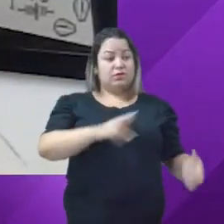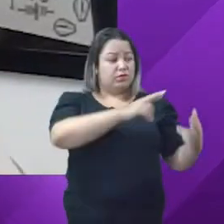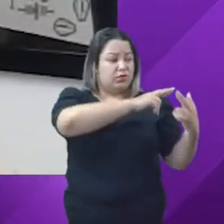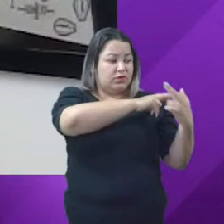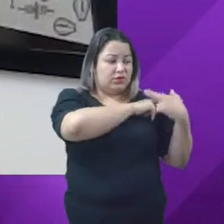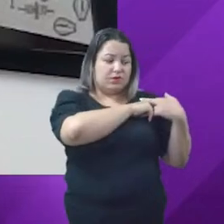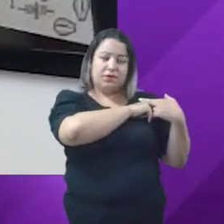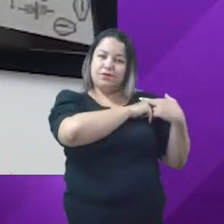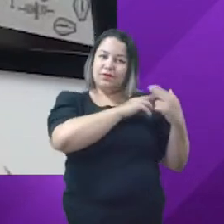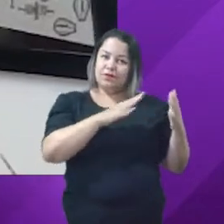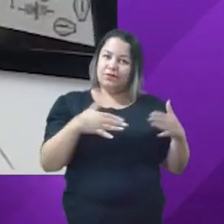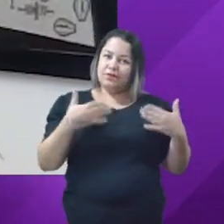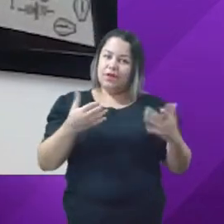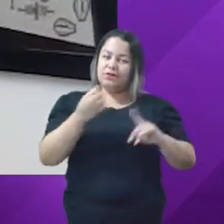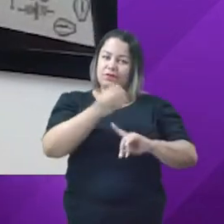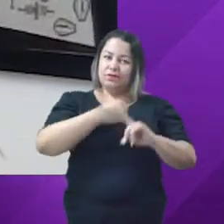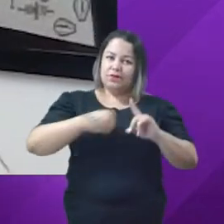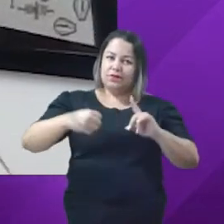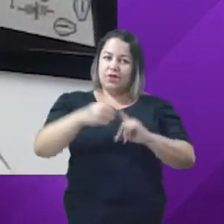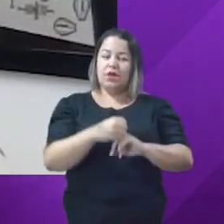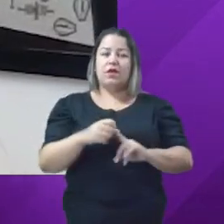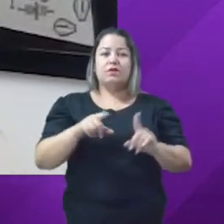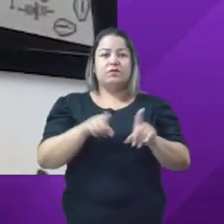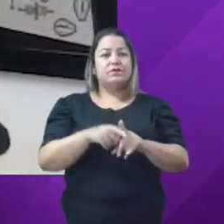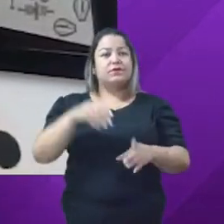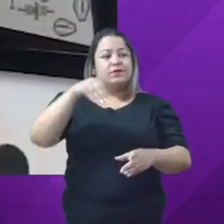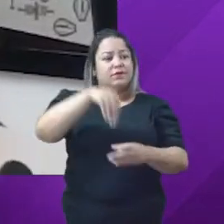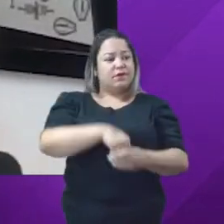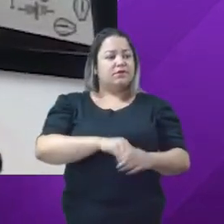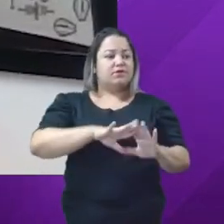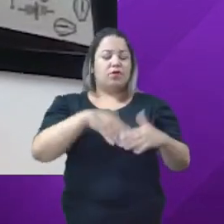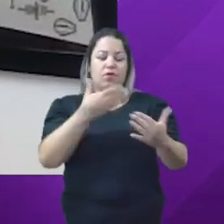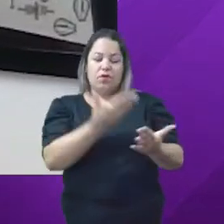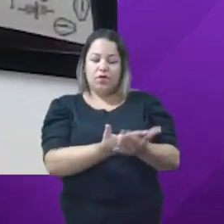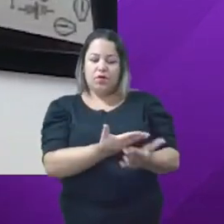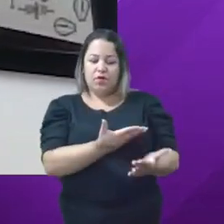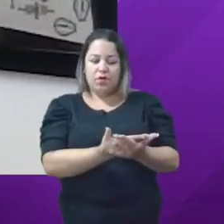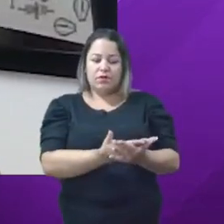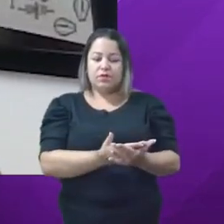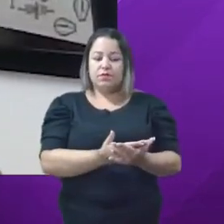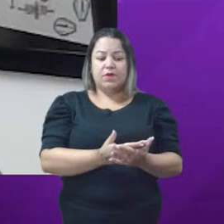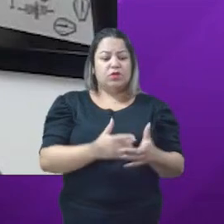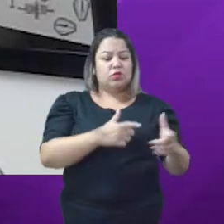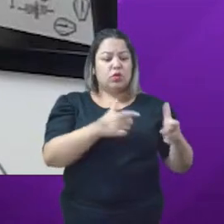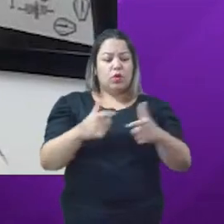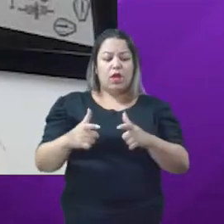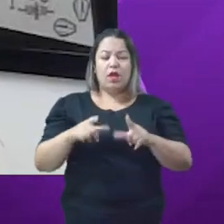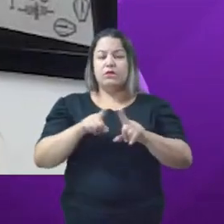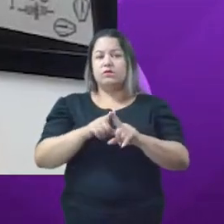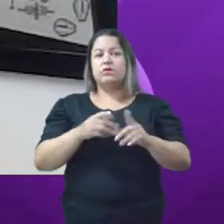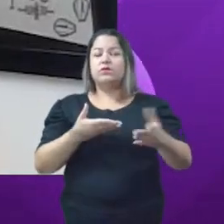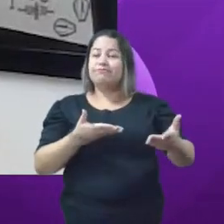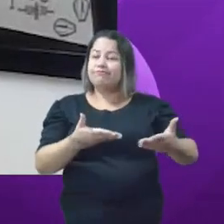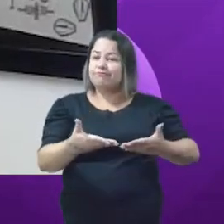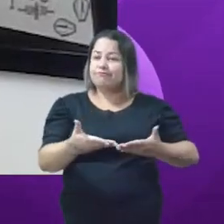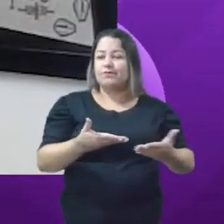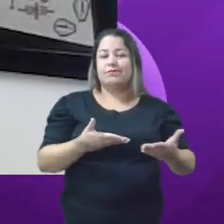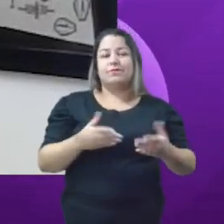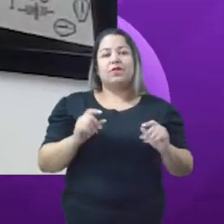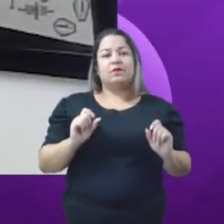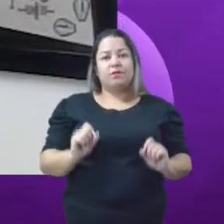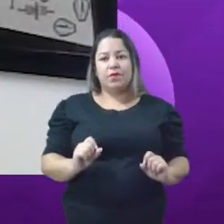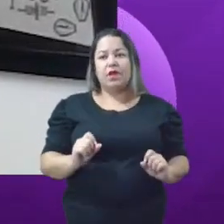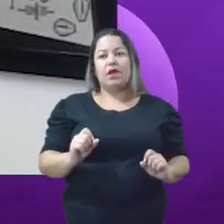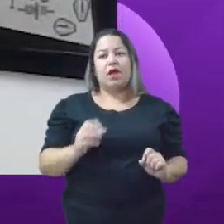responsabilidade de toda uma sociedade, seja dentro das escolas, seja dentro de casa, seja nos espaços de socialização. Então, para a gente ter